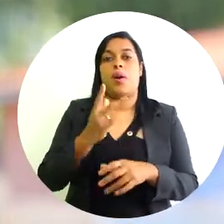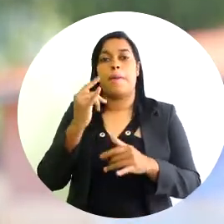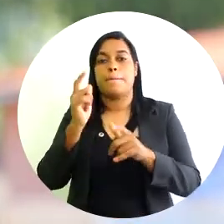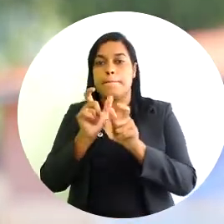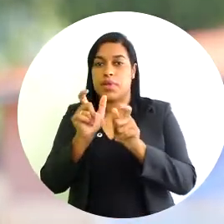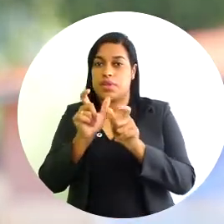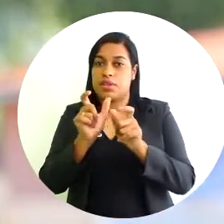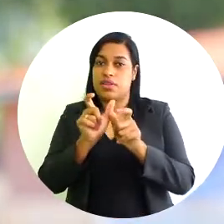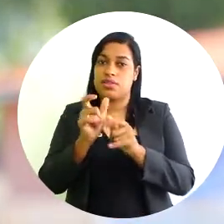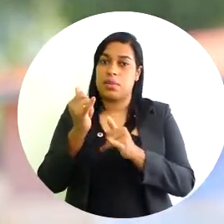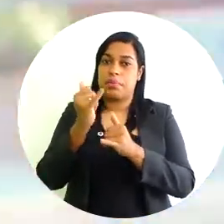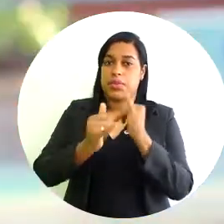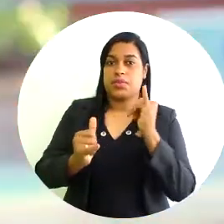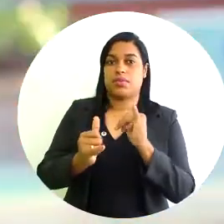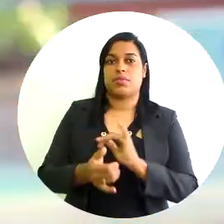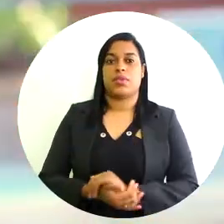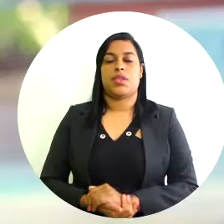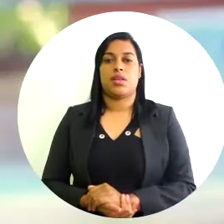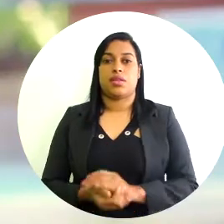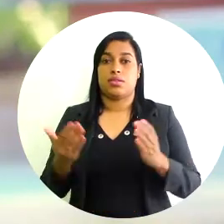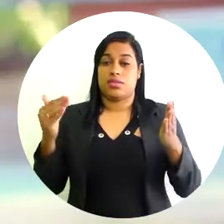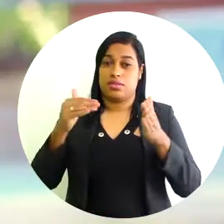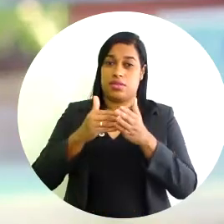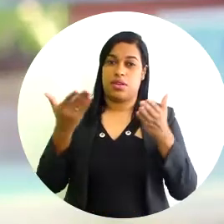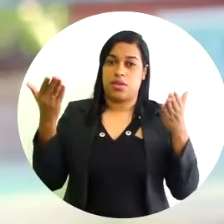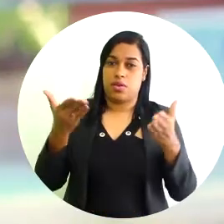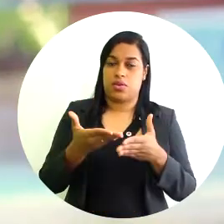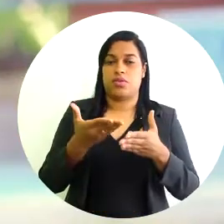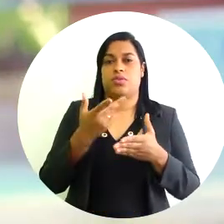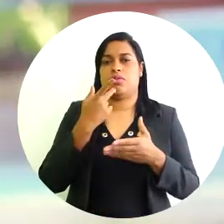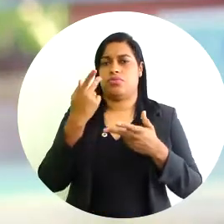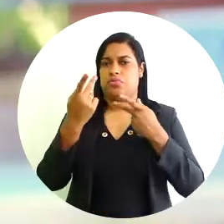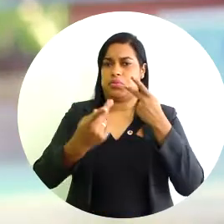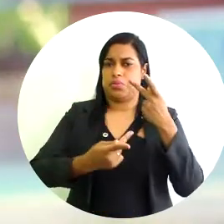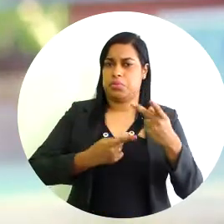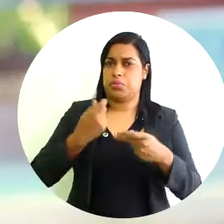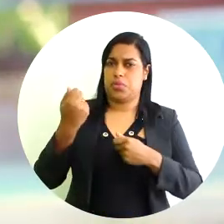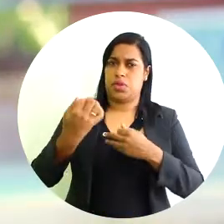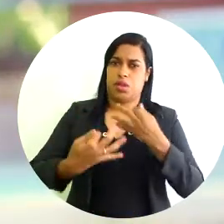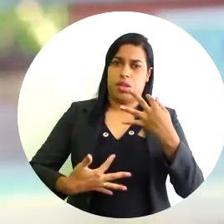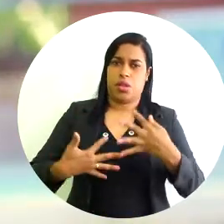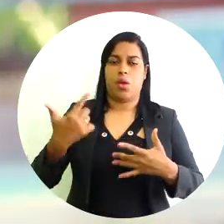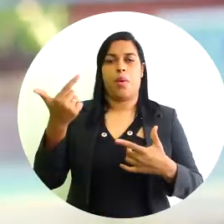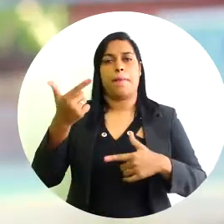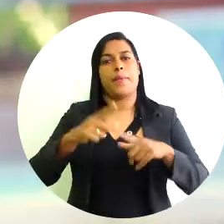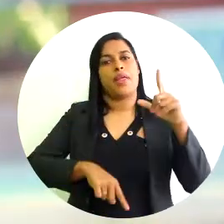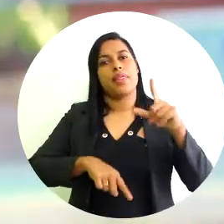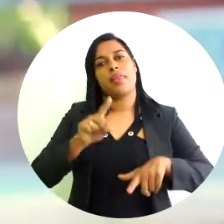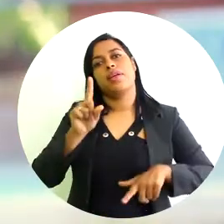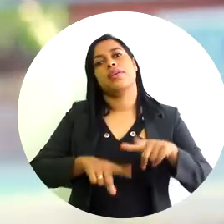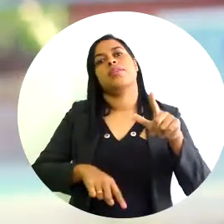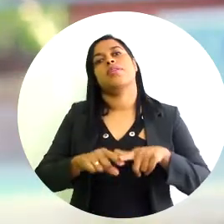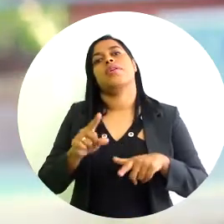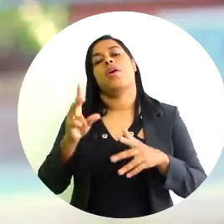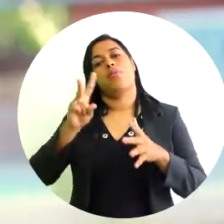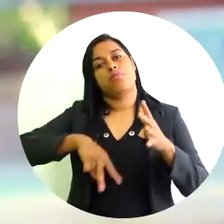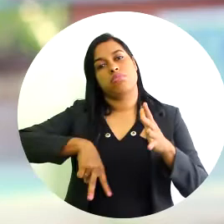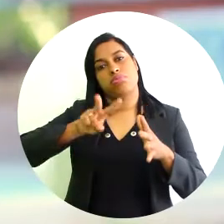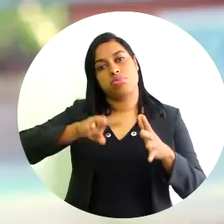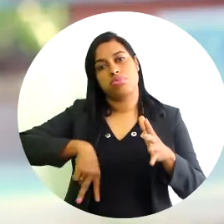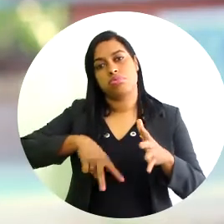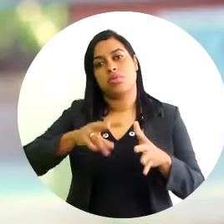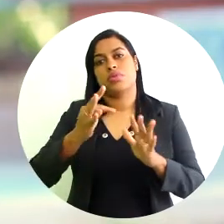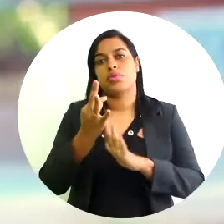que seja mais adequada. Até agora a gente falou muito sobre indexação de material referentes à leitura,